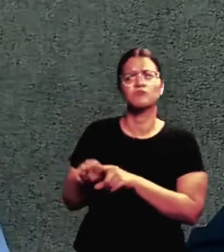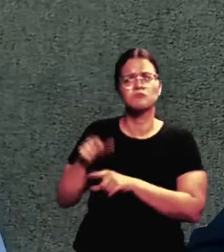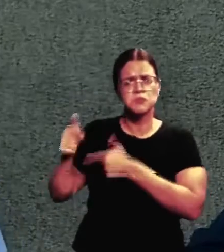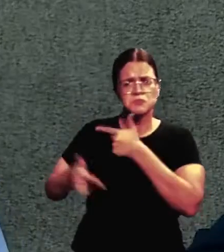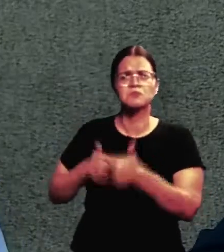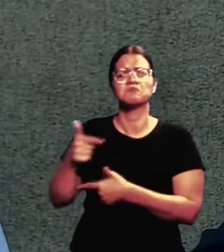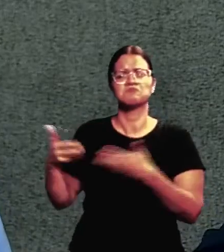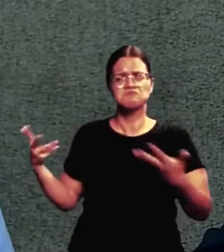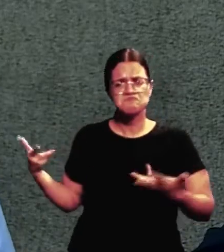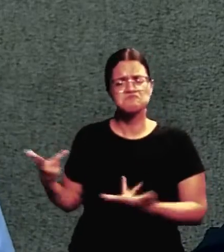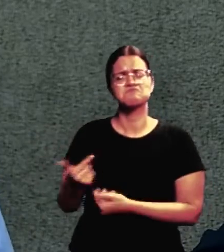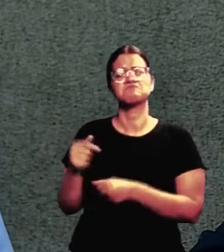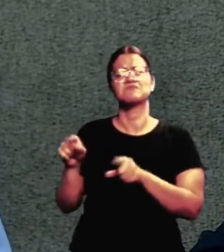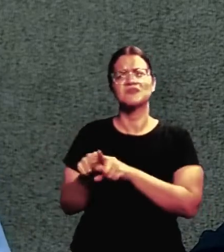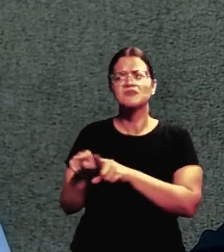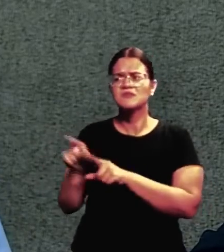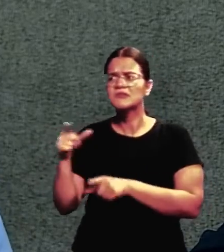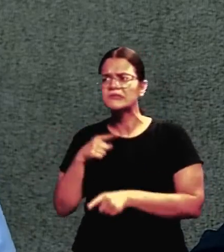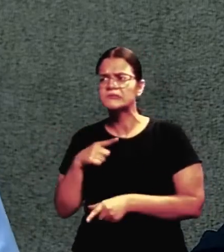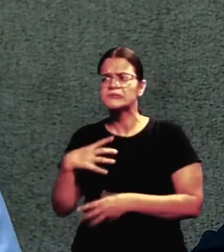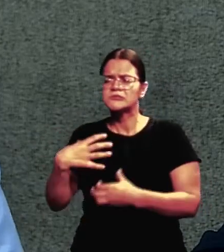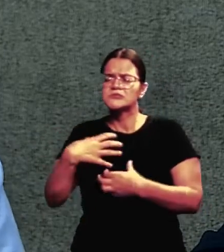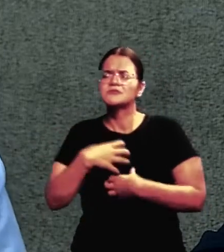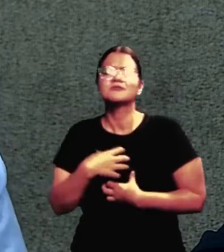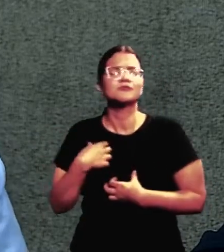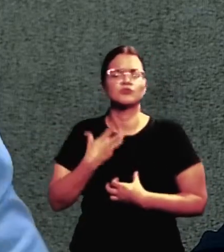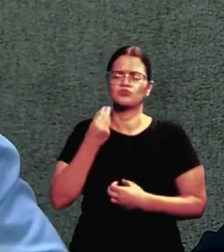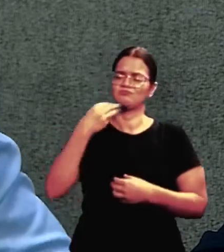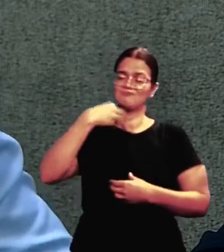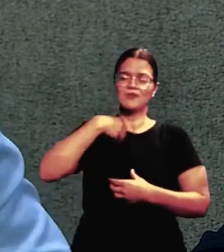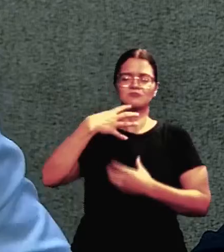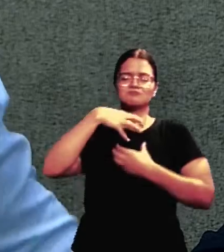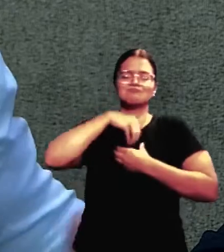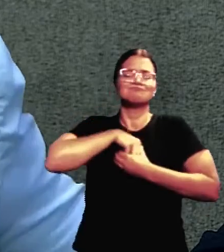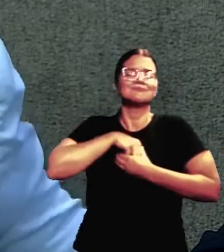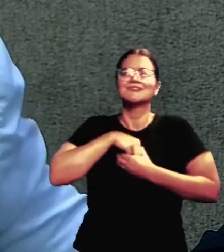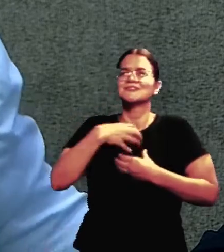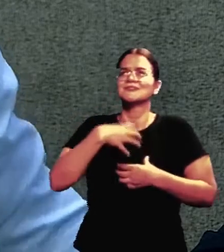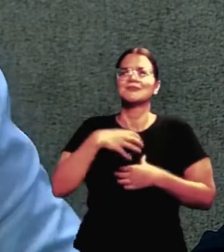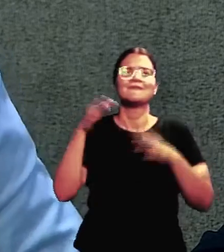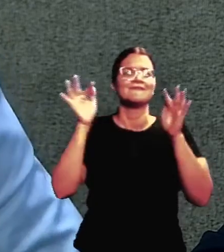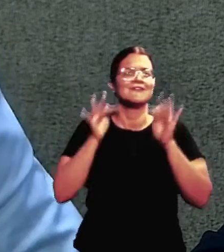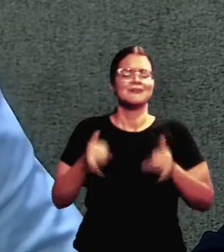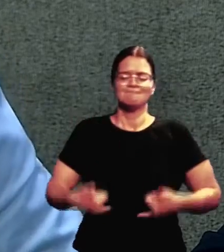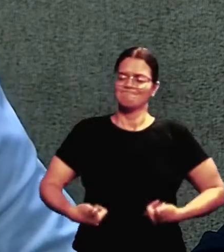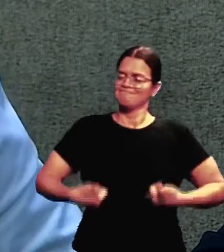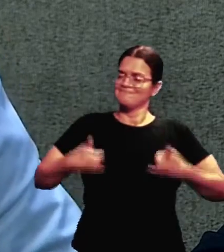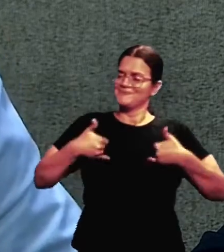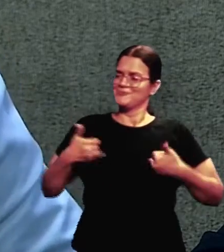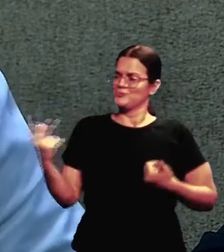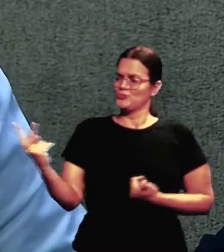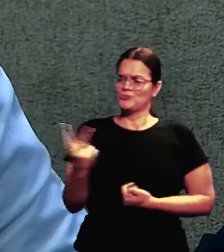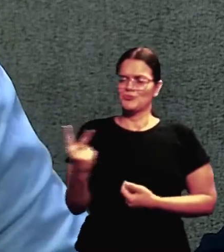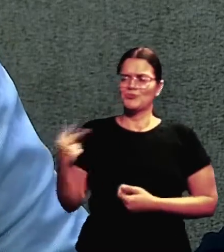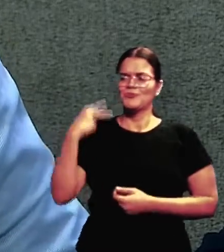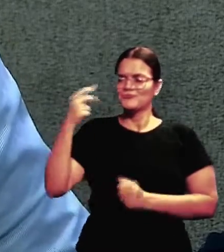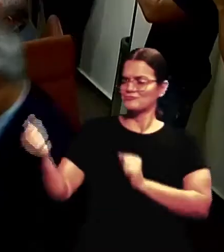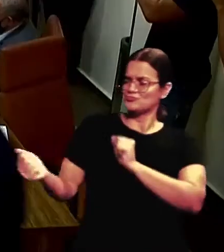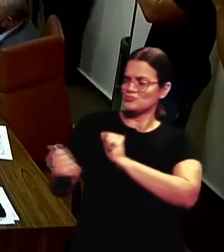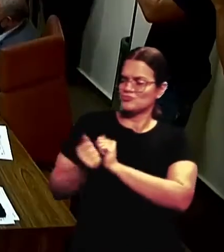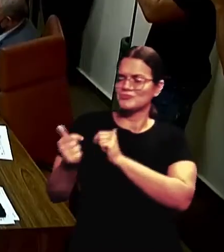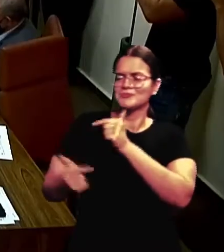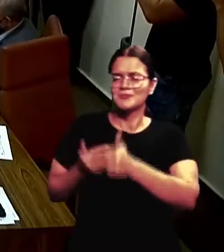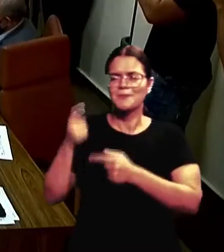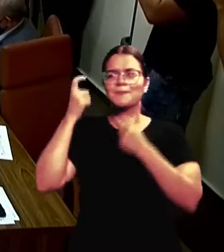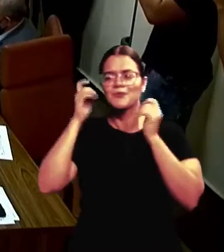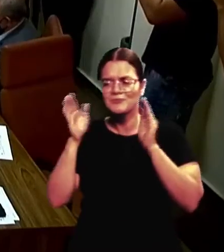fazendo, tendo esse gesto, eu fico muito feliz e muito orgulhoso de estar aqui ao lado de dois vereadores preocupados com